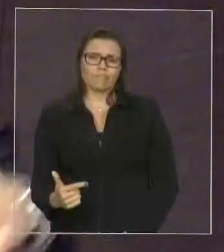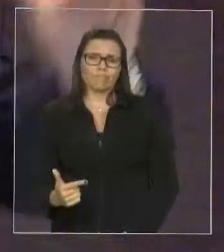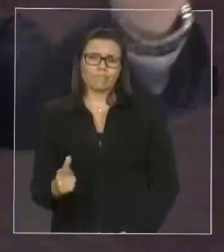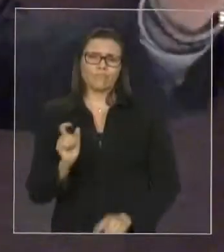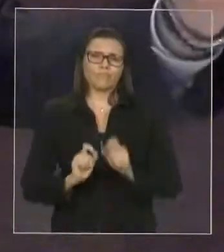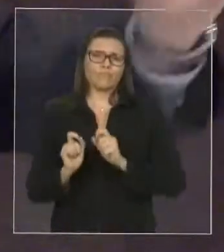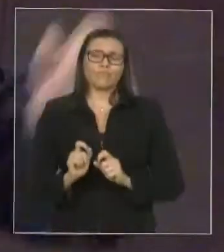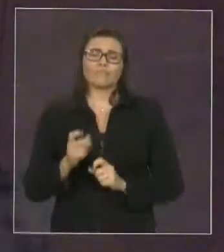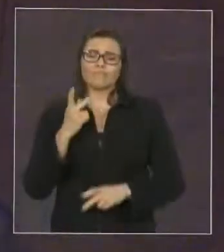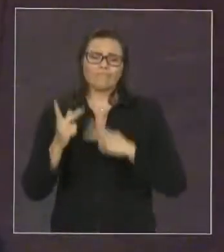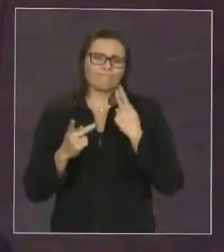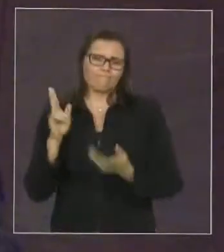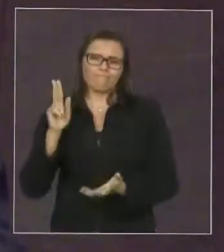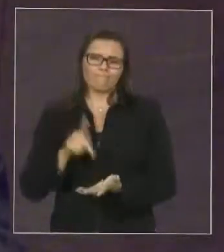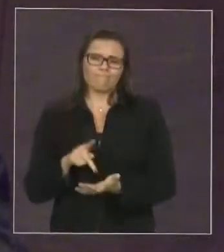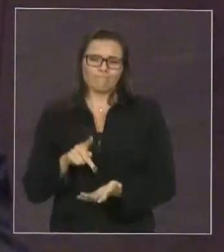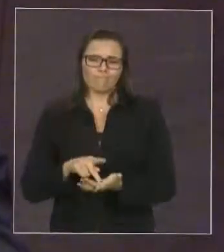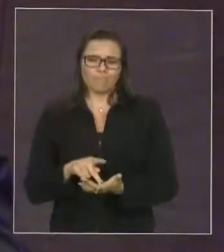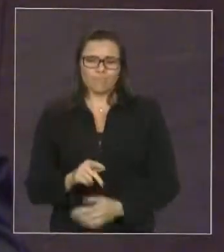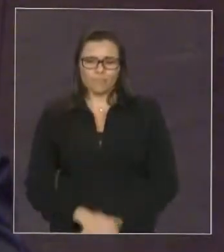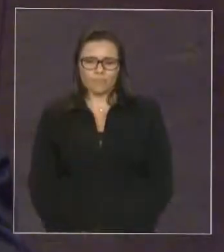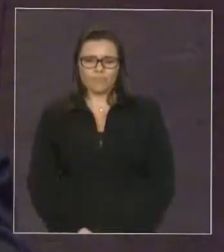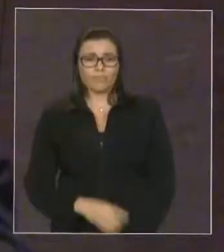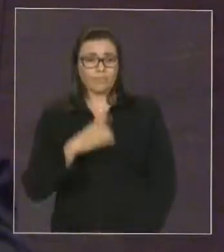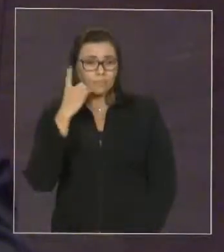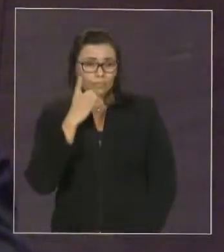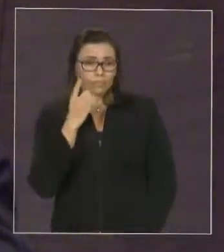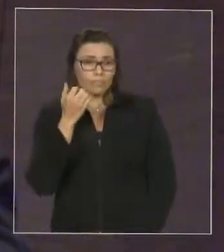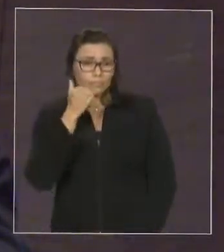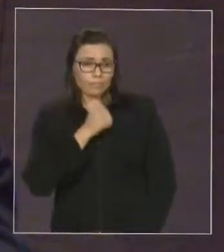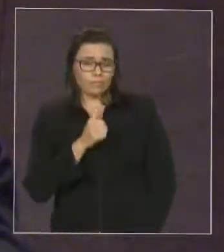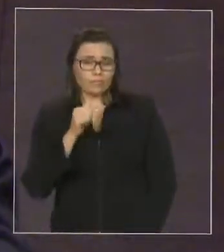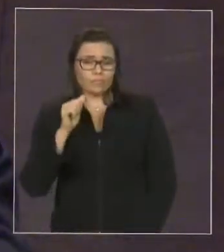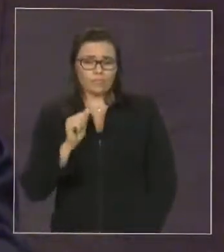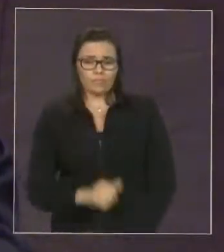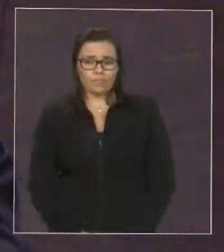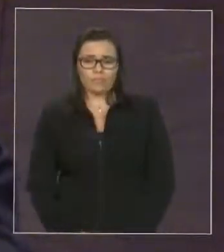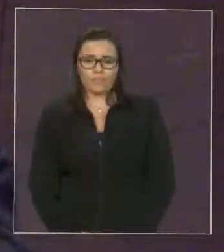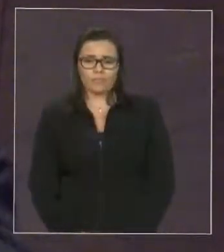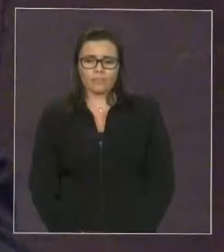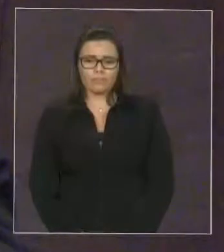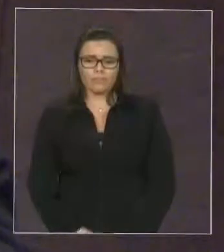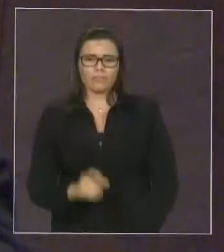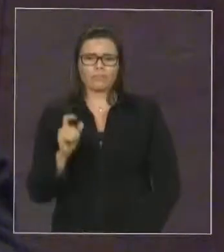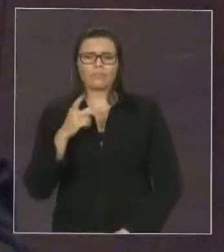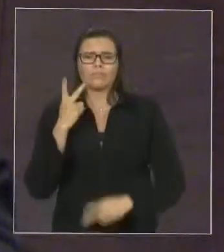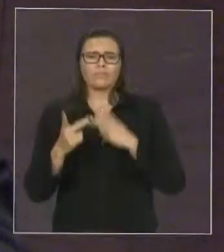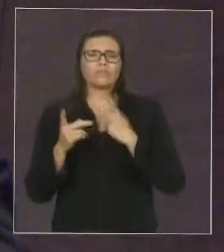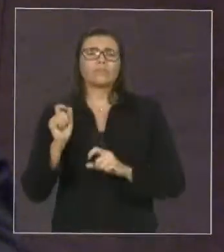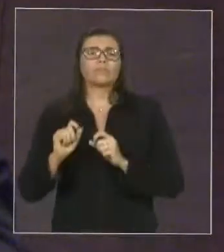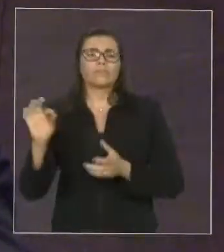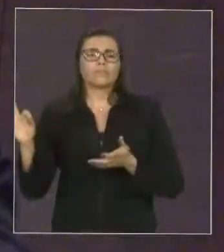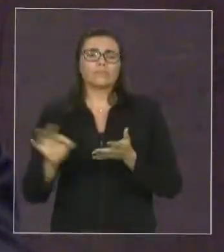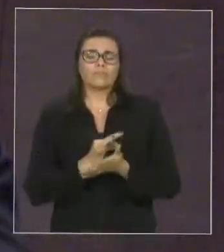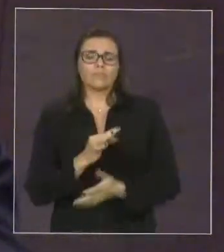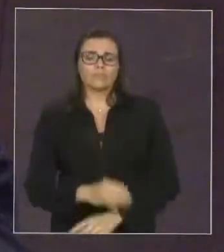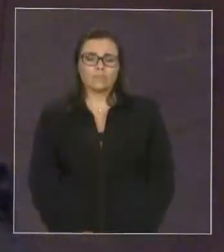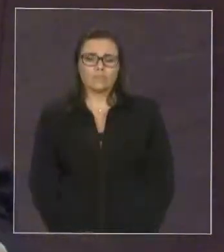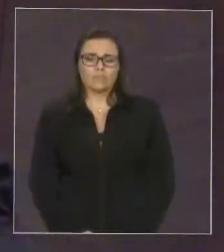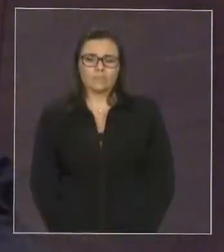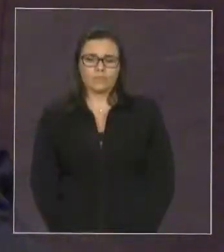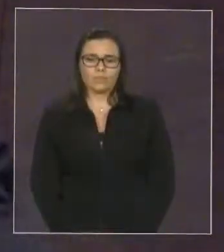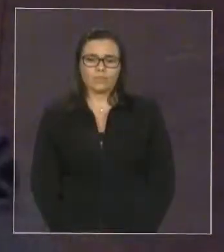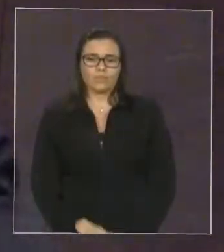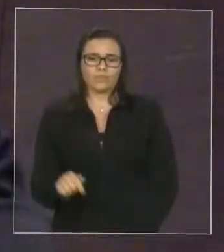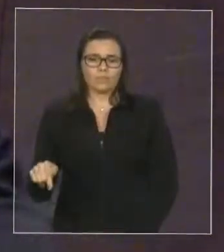como foi lido aqui pela ilustre deputada, que no contrato que foi feito